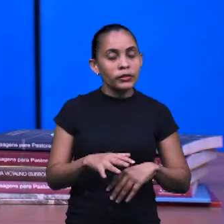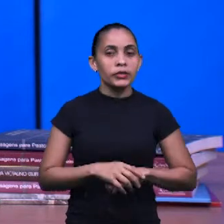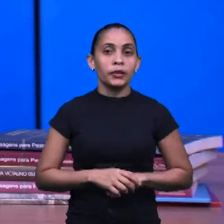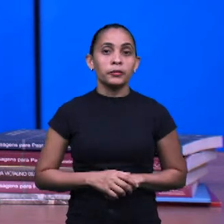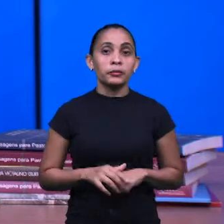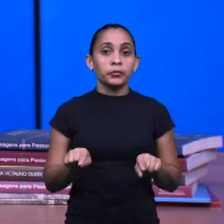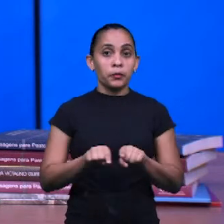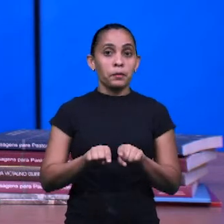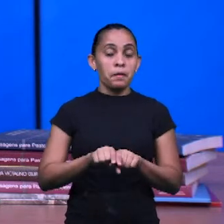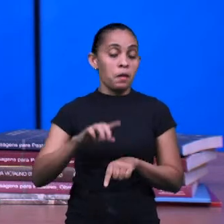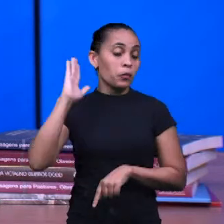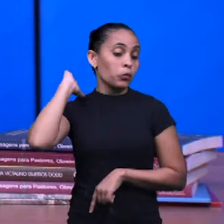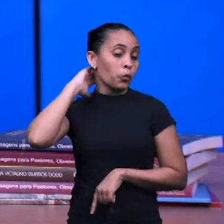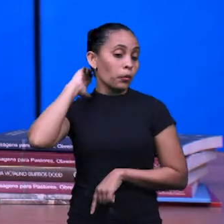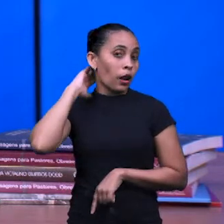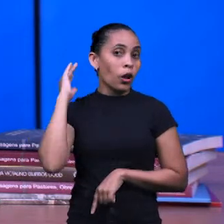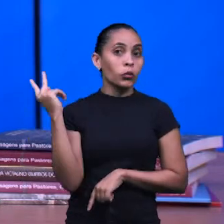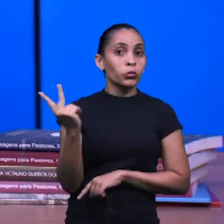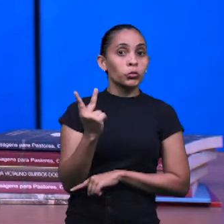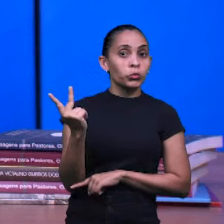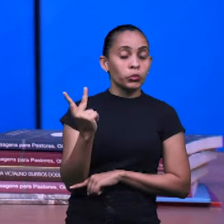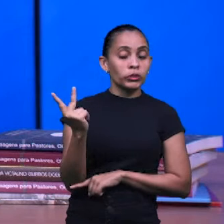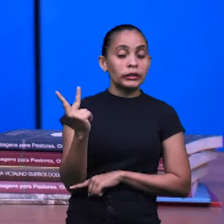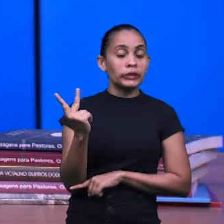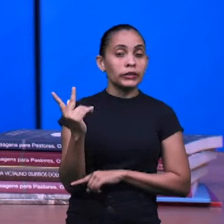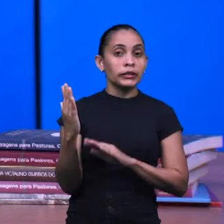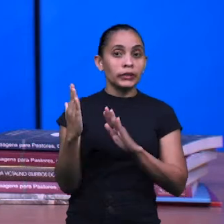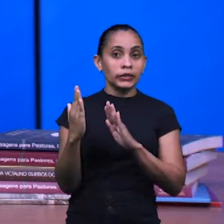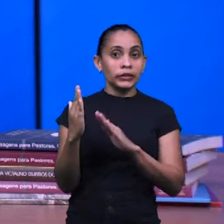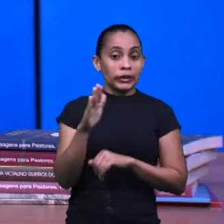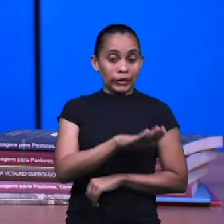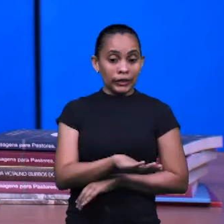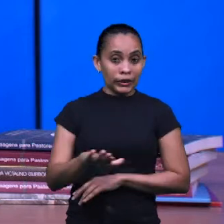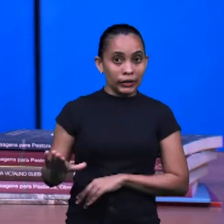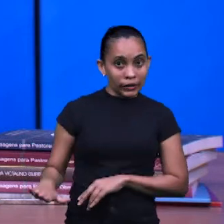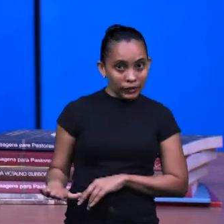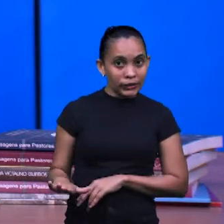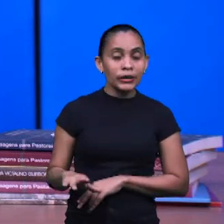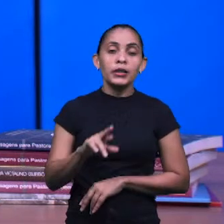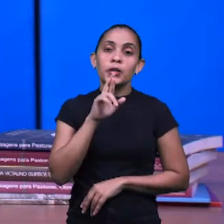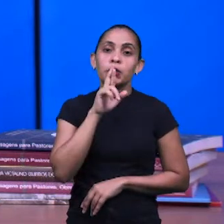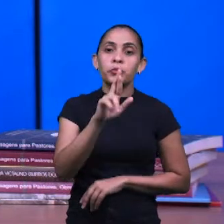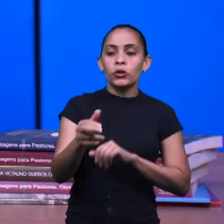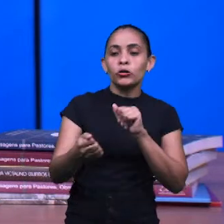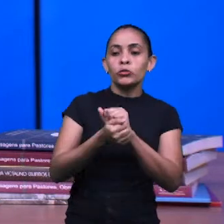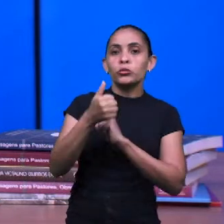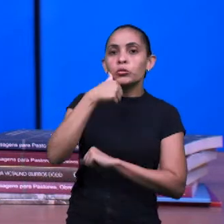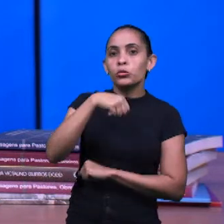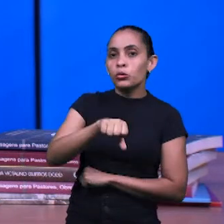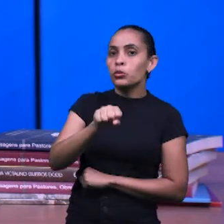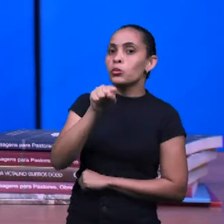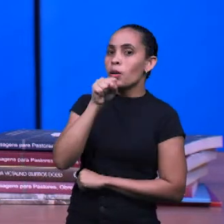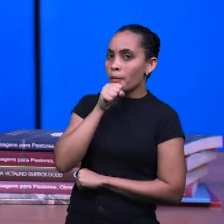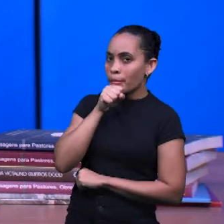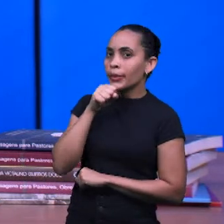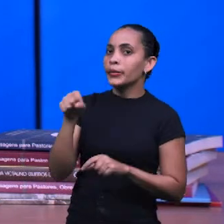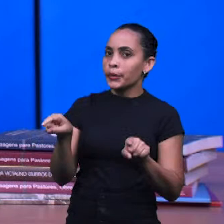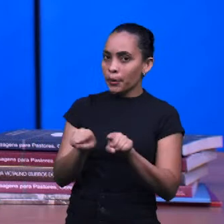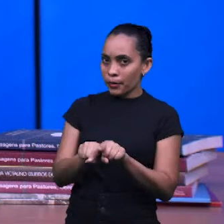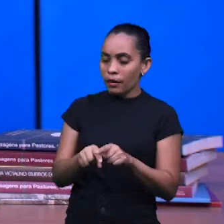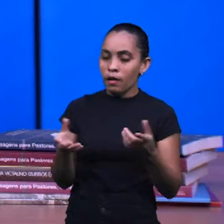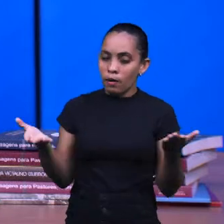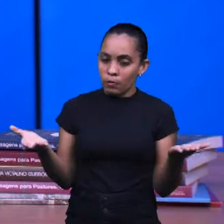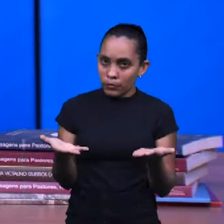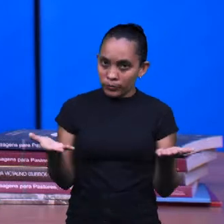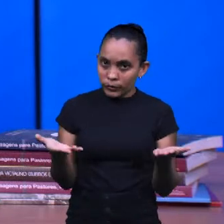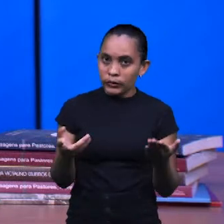do Pará, nós teremos ali 2 crianças respondendo ali diante da mãe, na nossa igreja em Altamira, no estado do Pará. Vamos